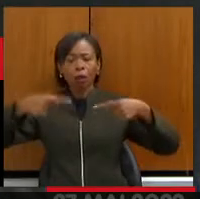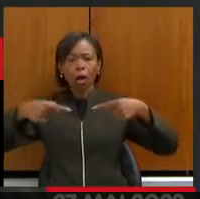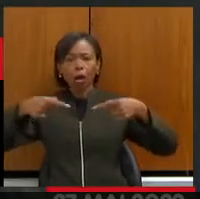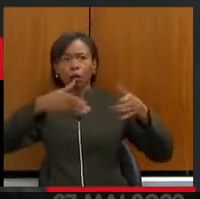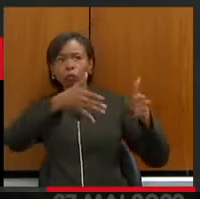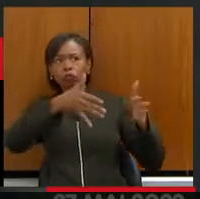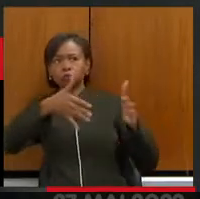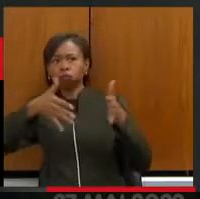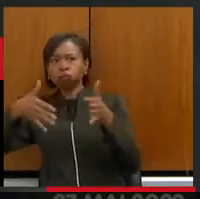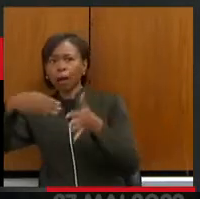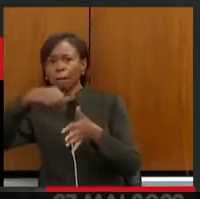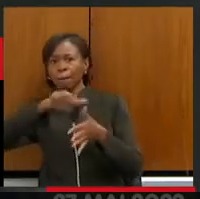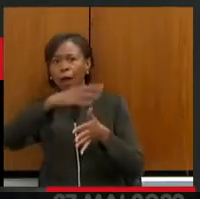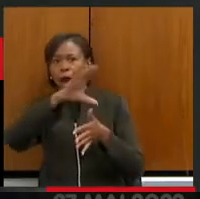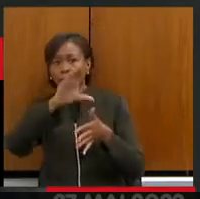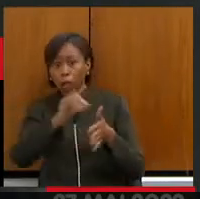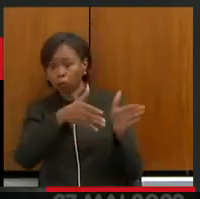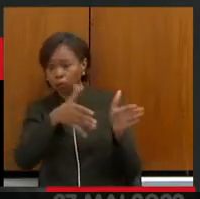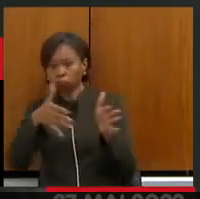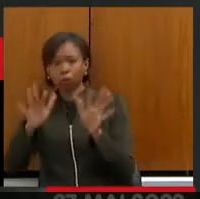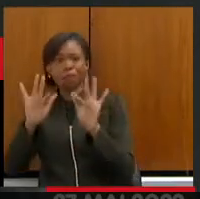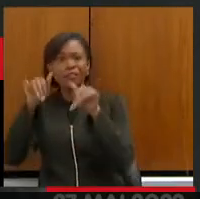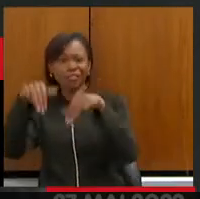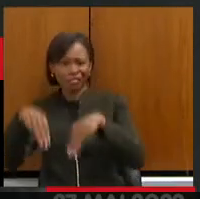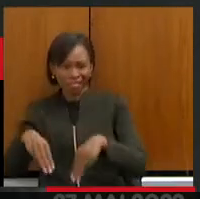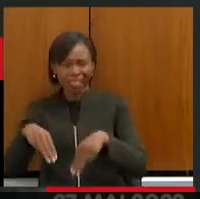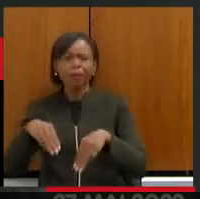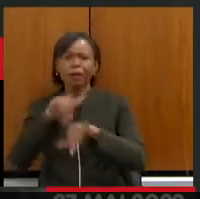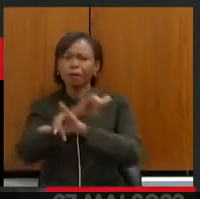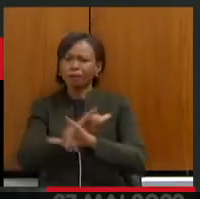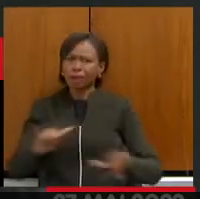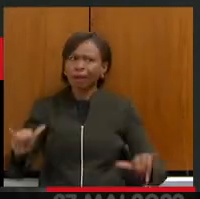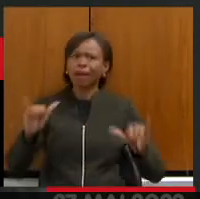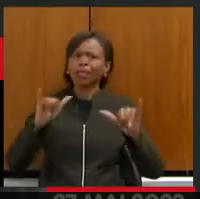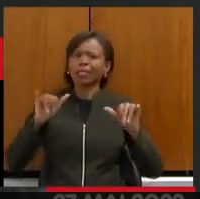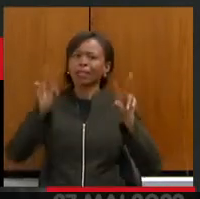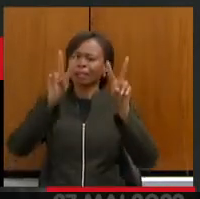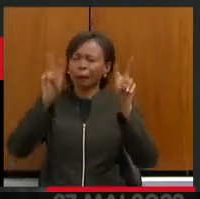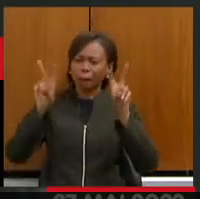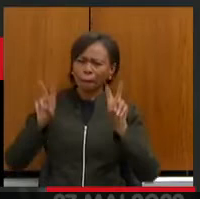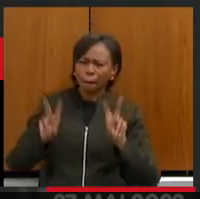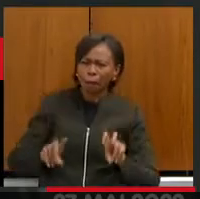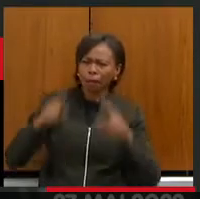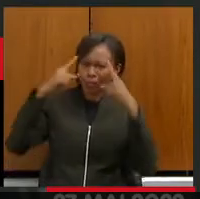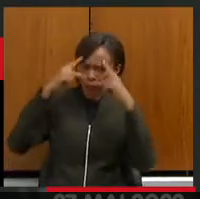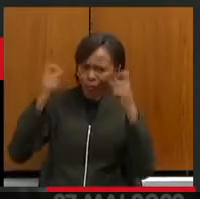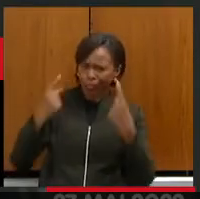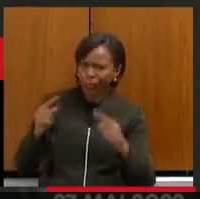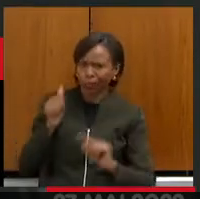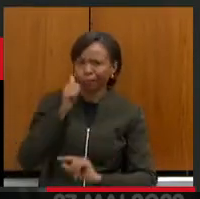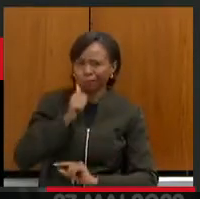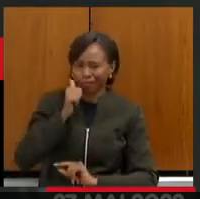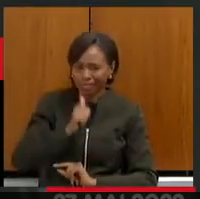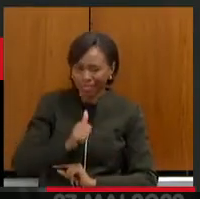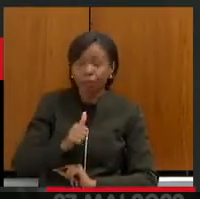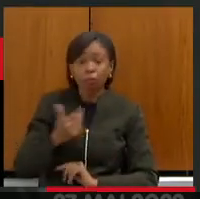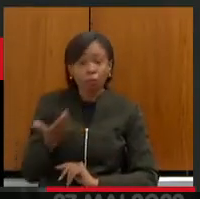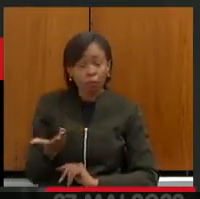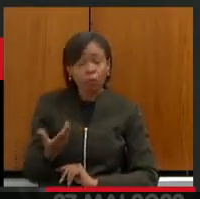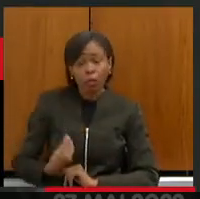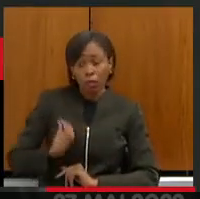né para falar sobre as diversas violência contra as mulheres aqui no estado de Minas Gerais completar a nossa participação